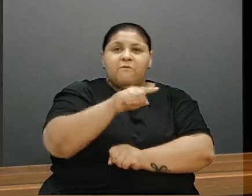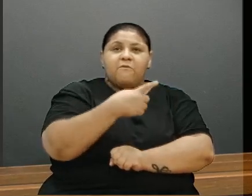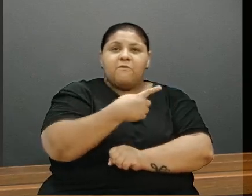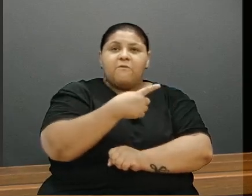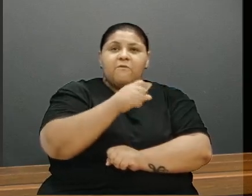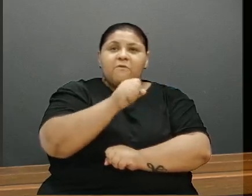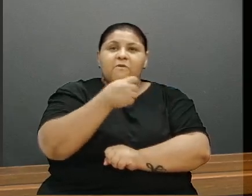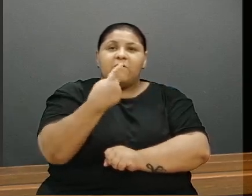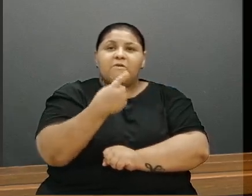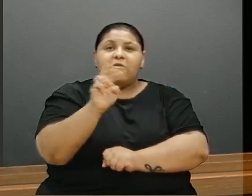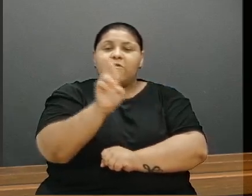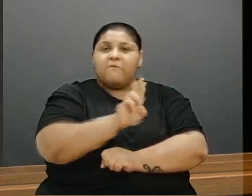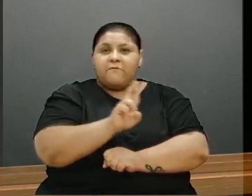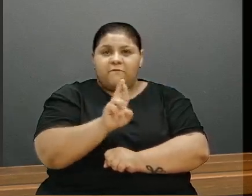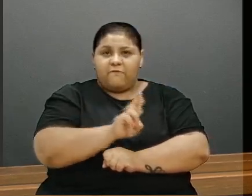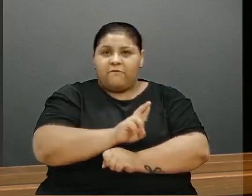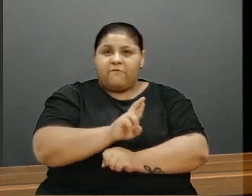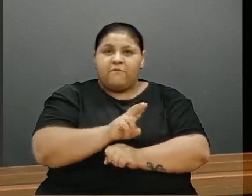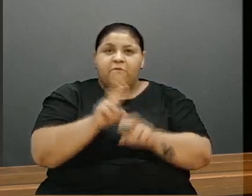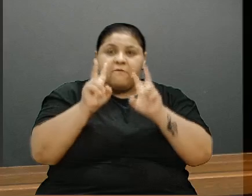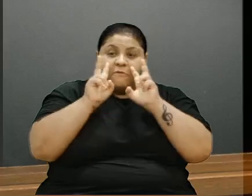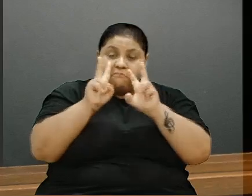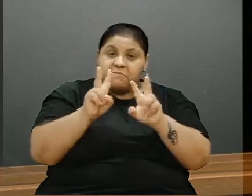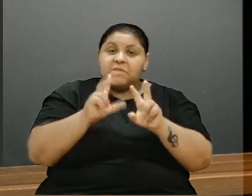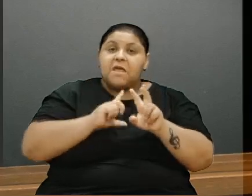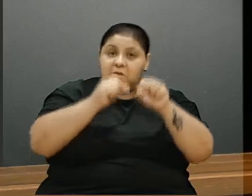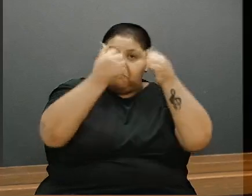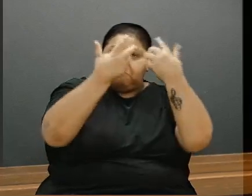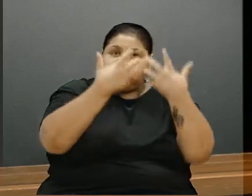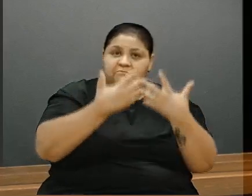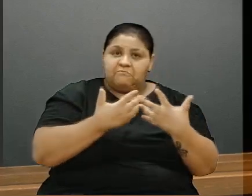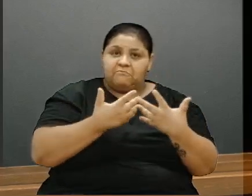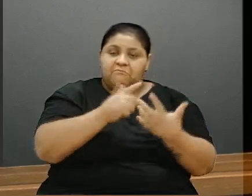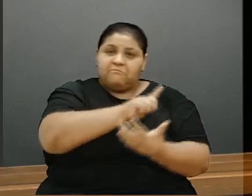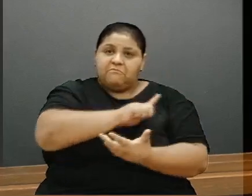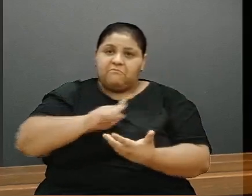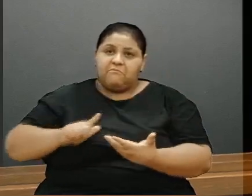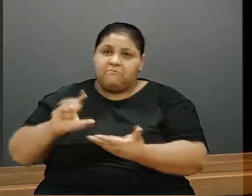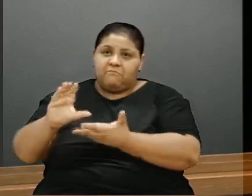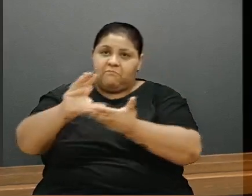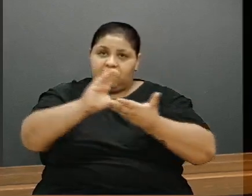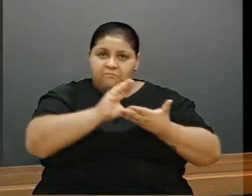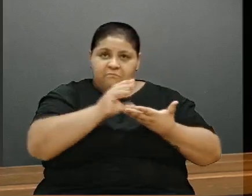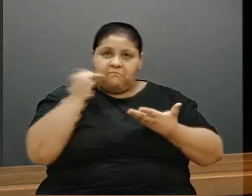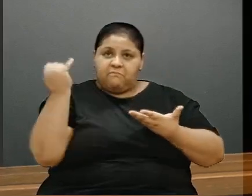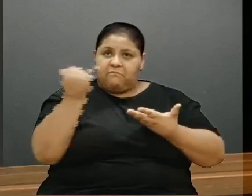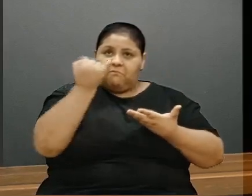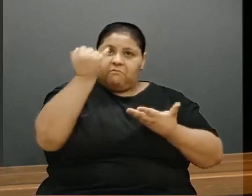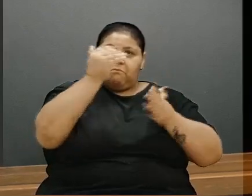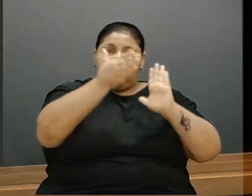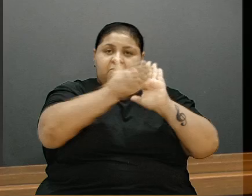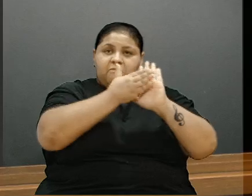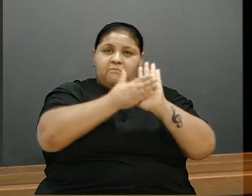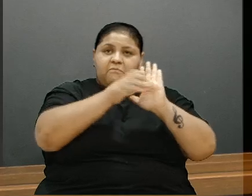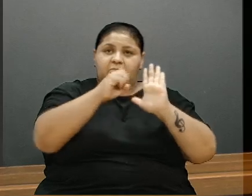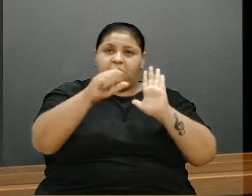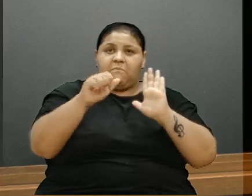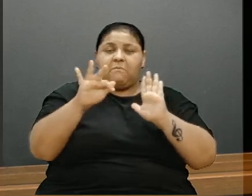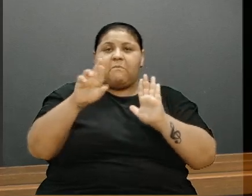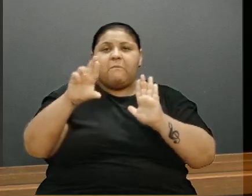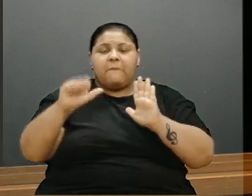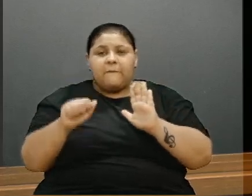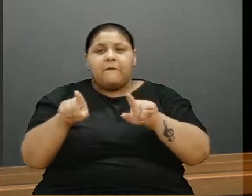4.181 reais. E a gente verifica uma explicação para isso. O governo fez um investimento significativo no Plano Safra e fez um